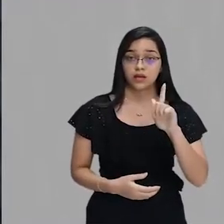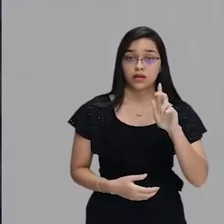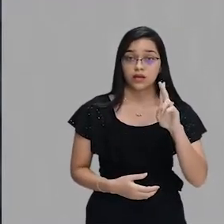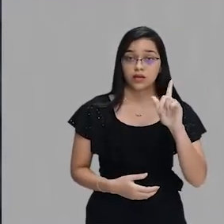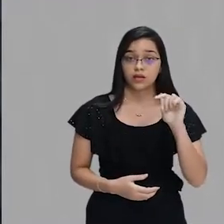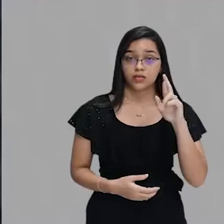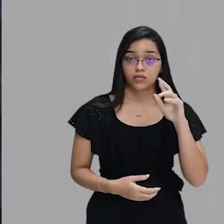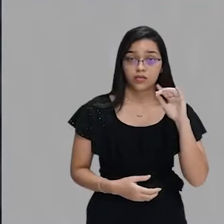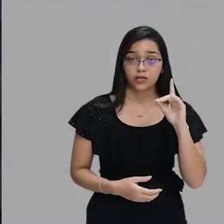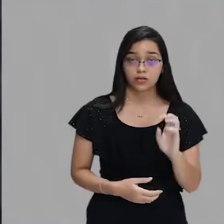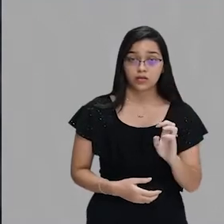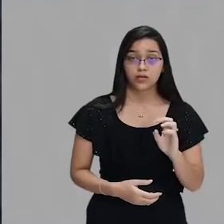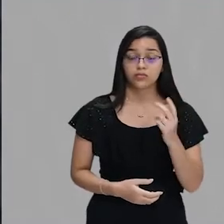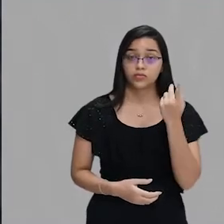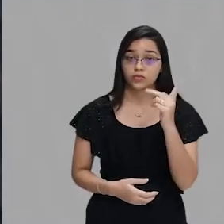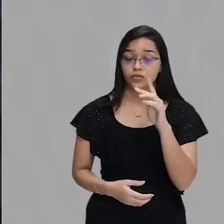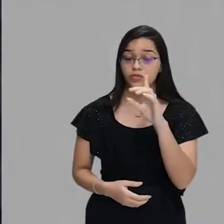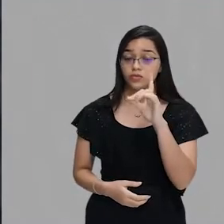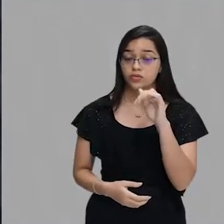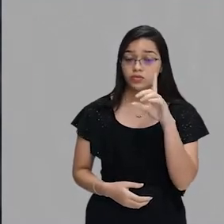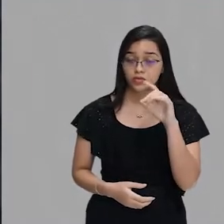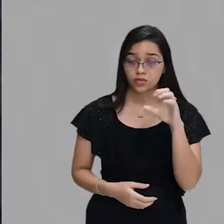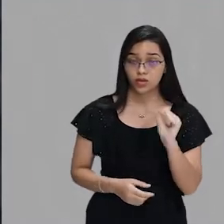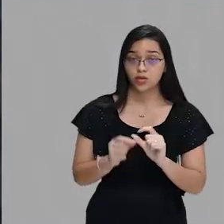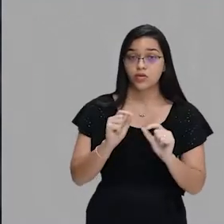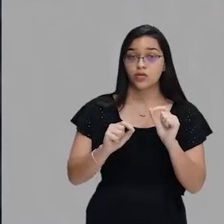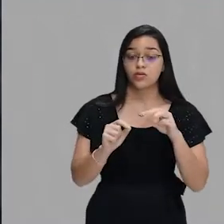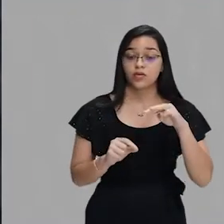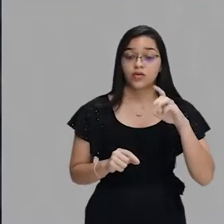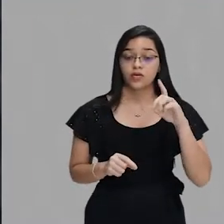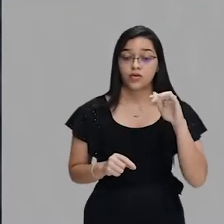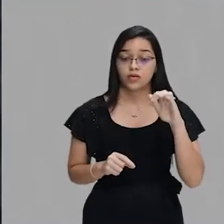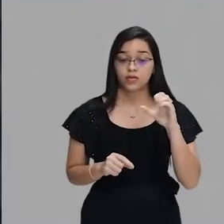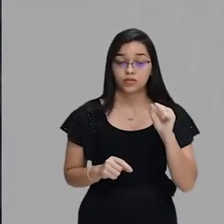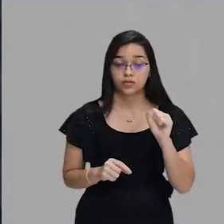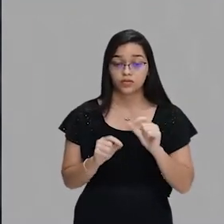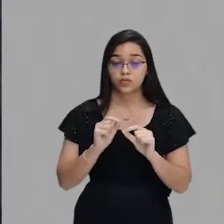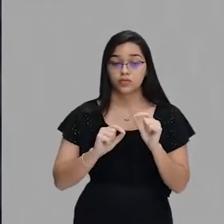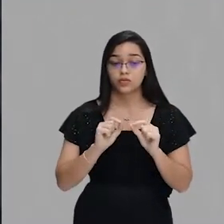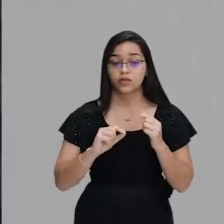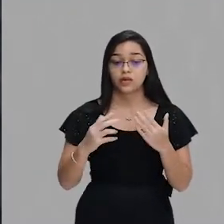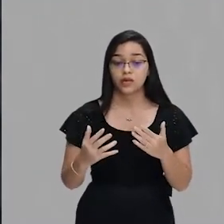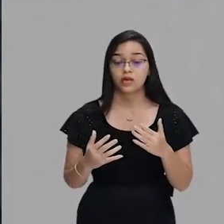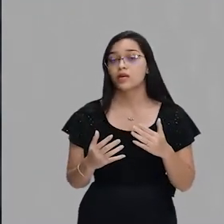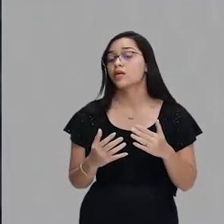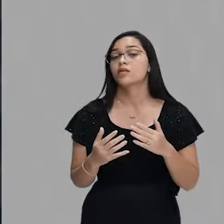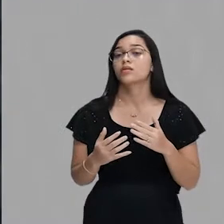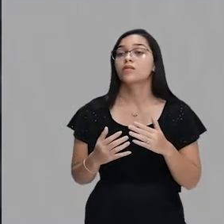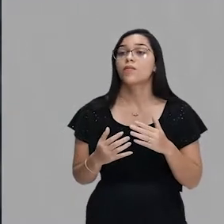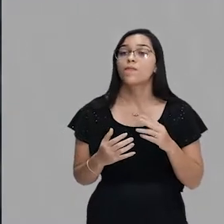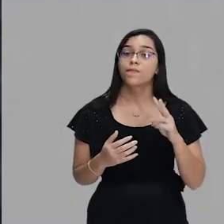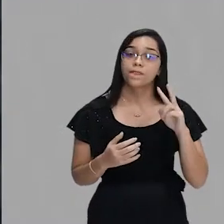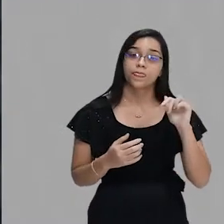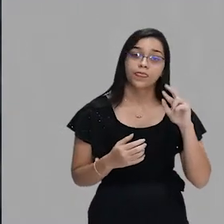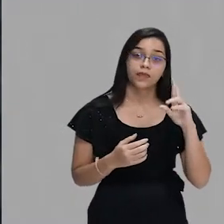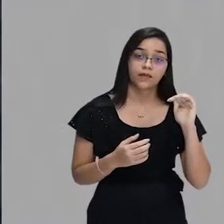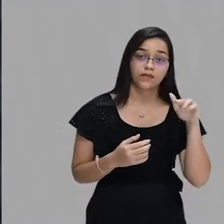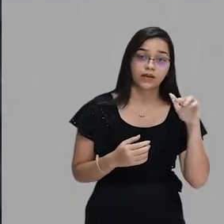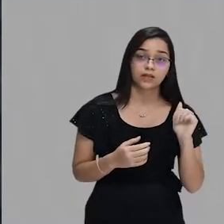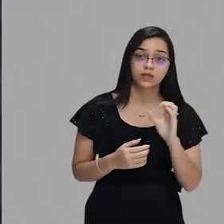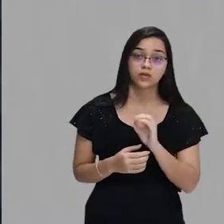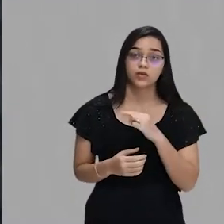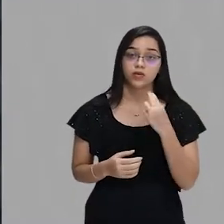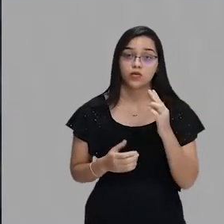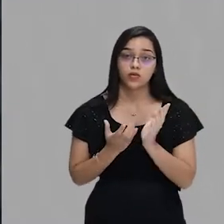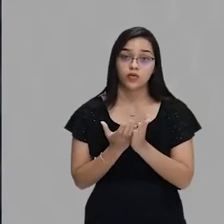regularidade dos teus dados são as medidas de dispersão, ou a variância ou